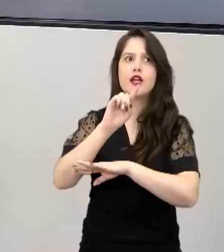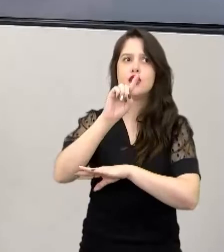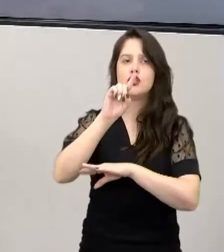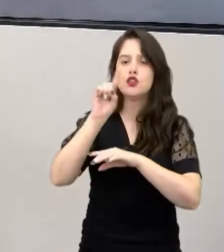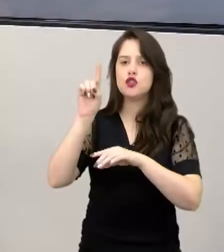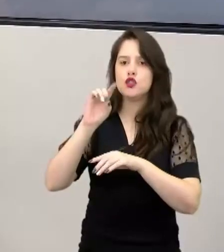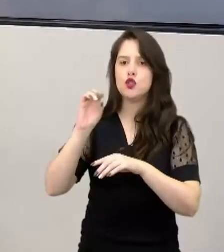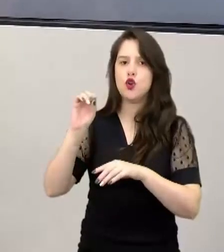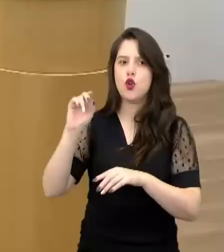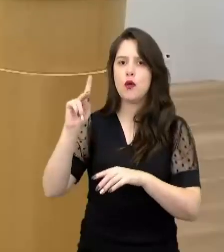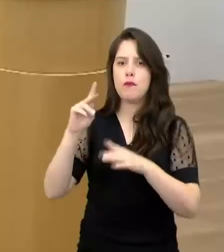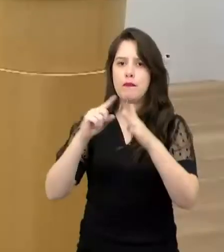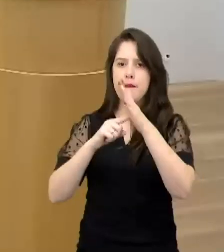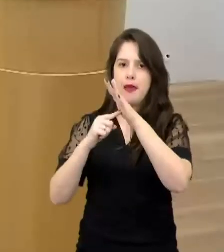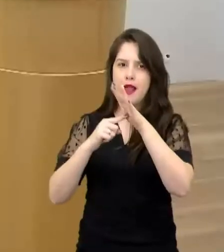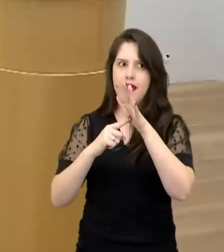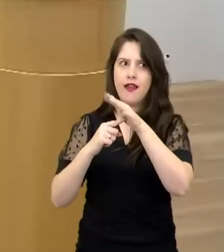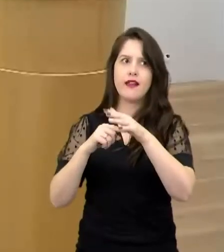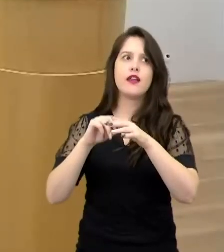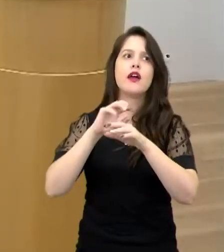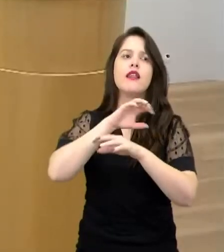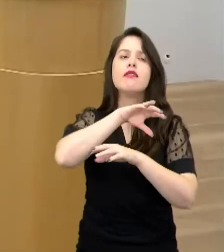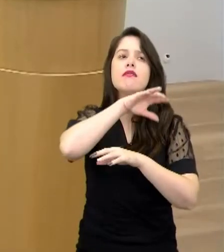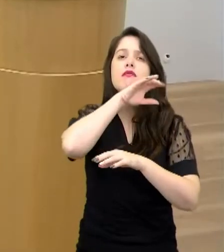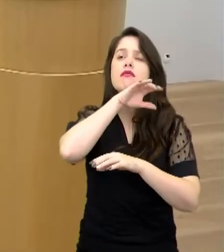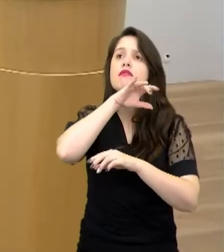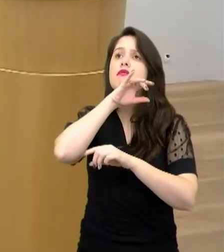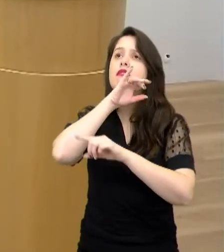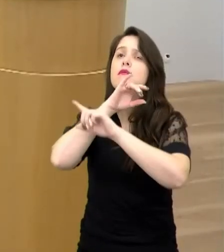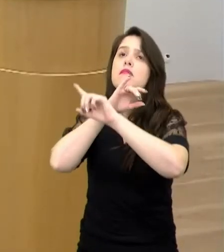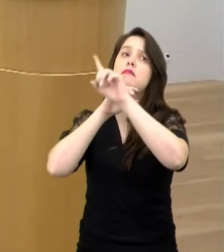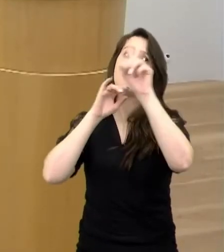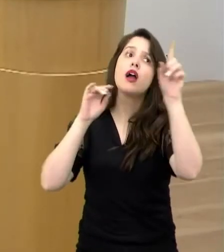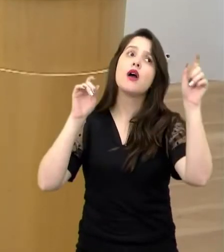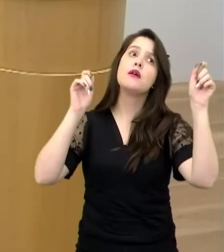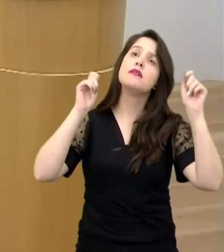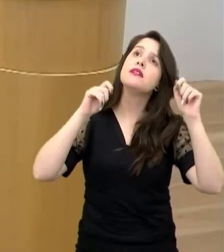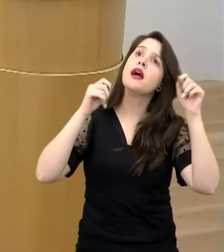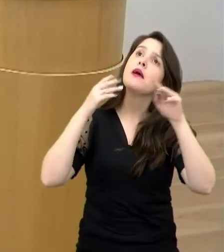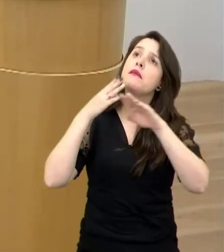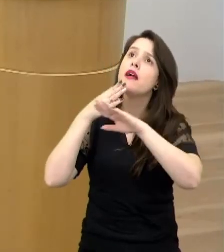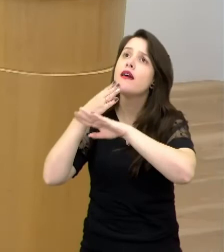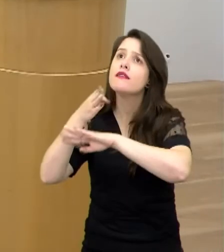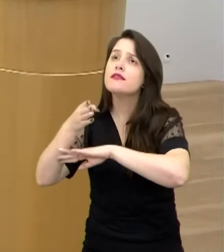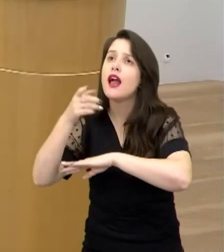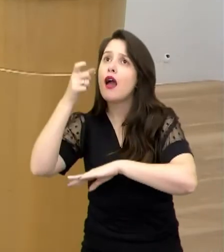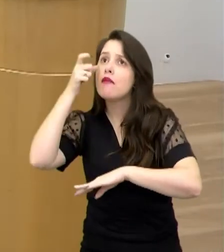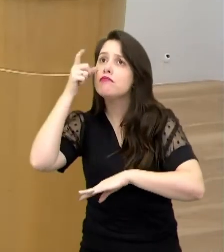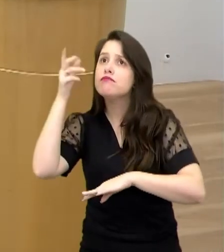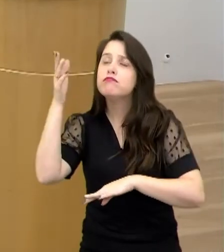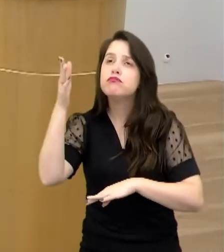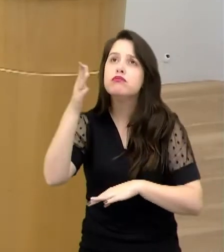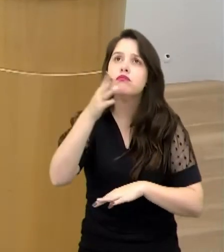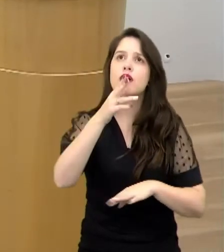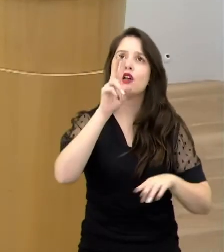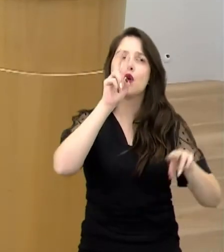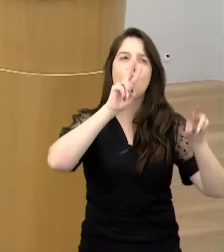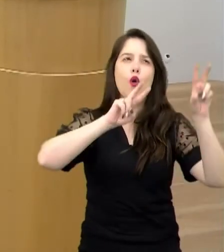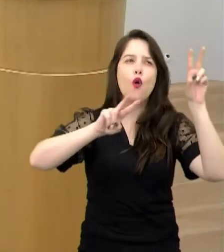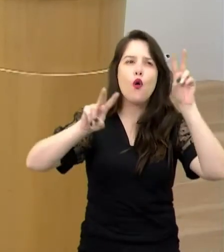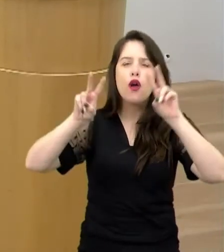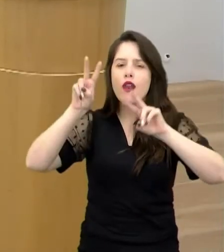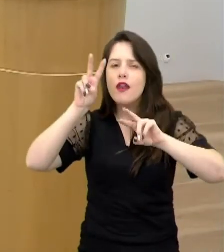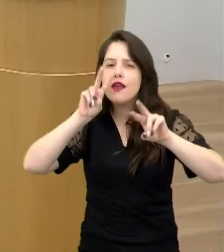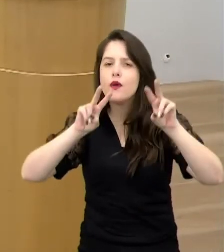ver, né, o parque em si, os animais e ainda consegue entrar e olhar, observar,